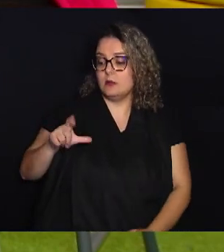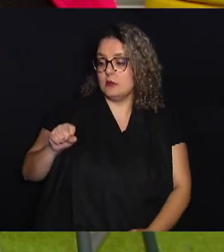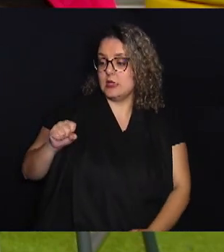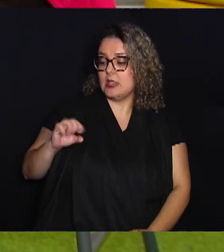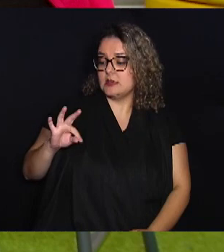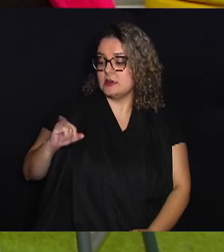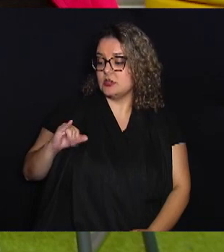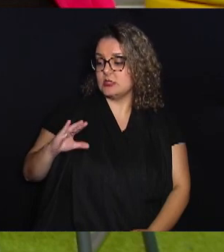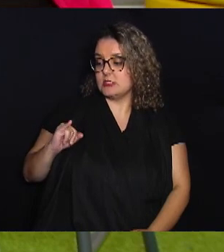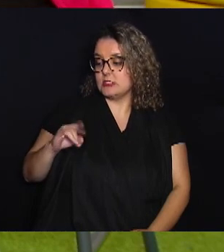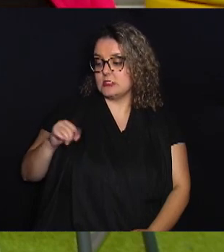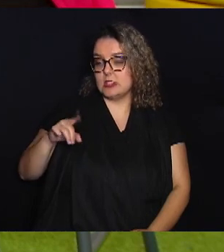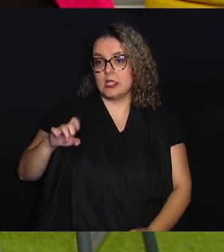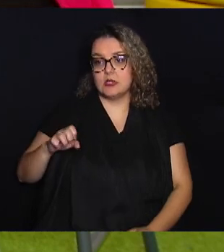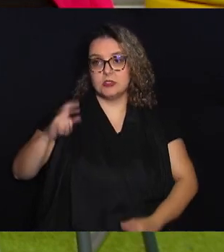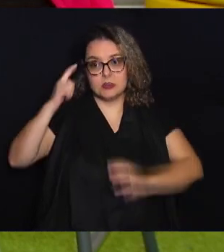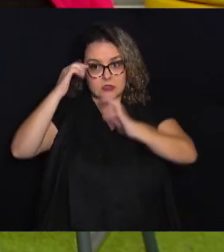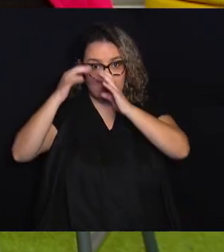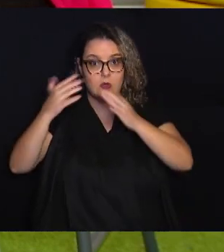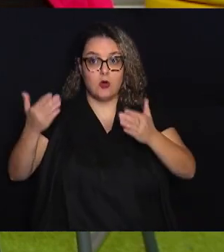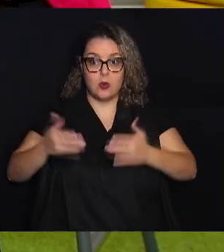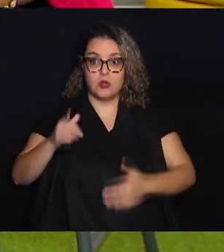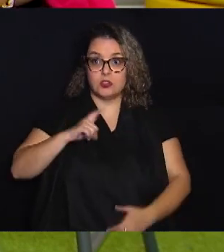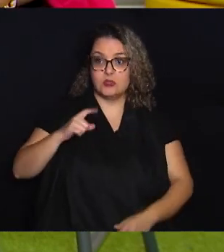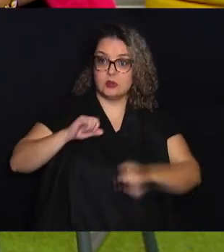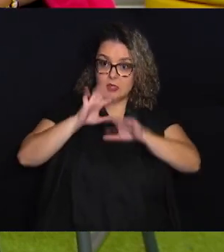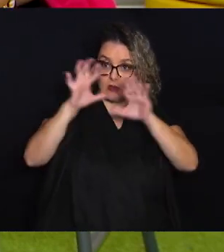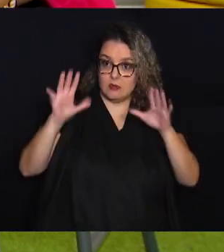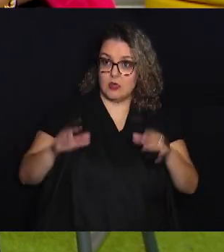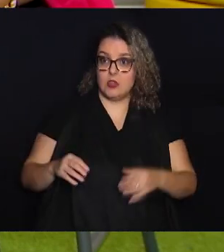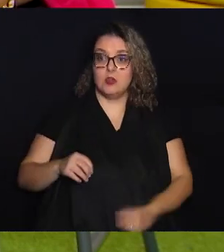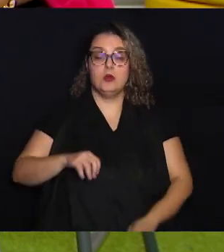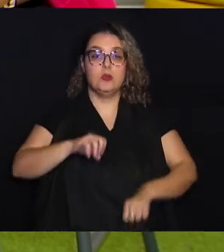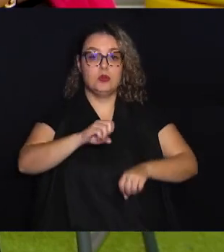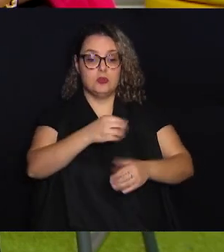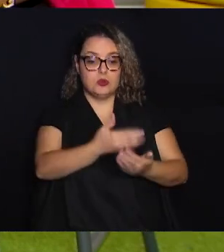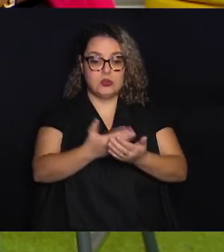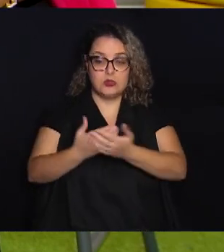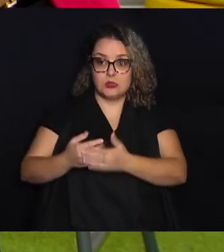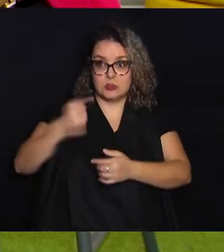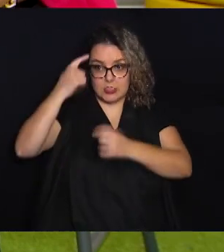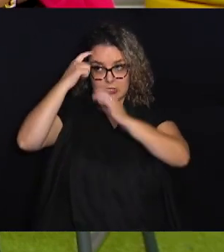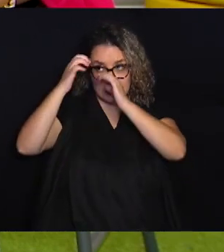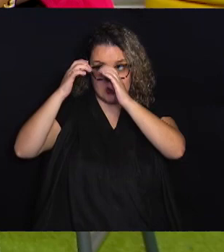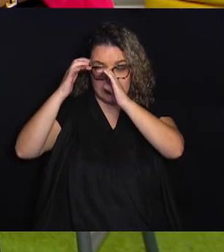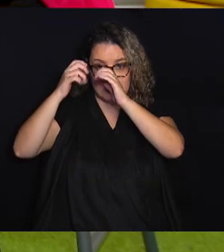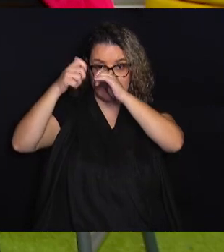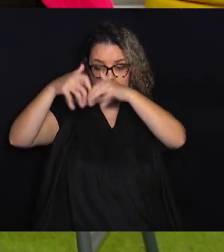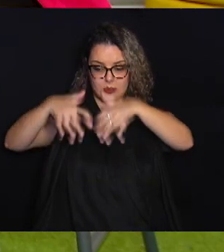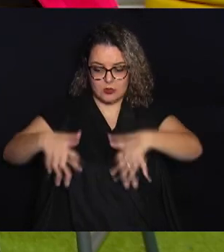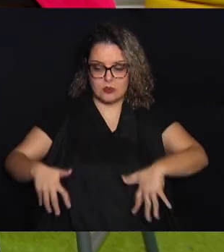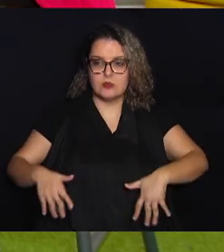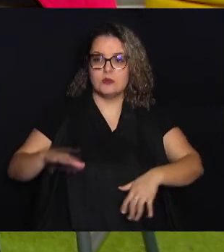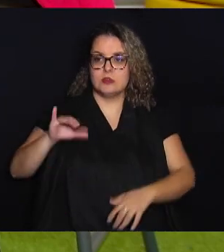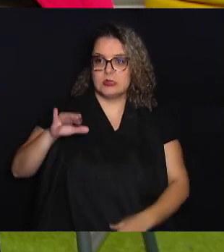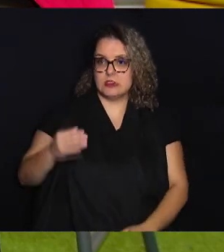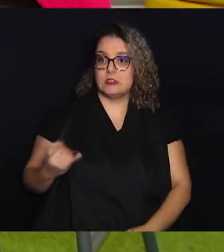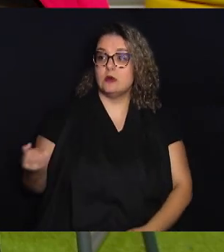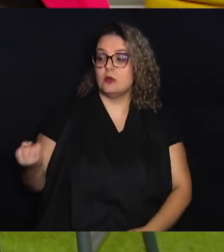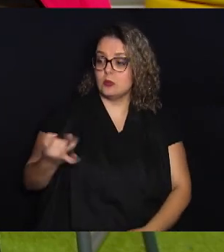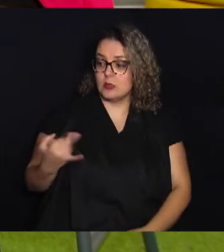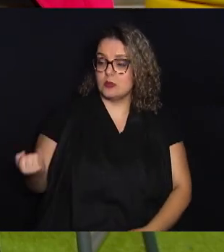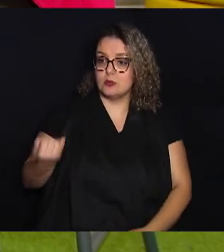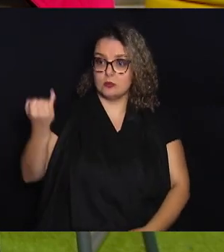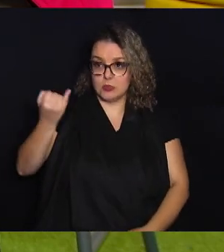cerebral, hoje, né, nós temos clareza, próprios estudos da neurociência apontam para isso, o quanto que é importante a